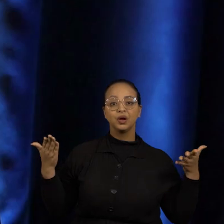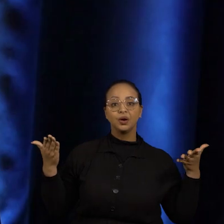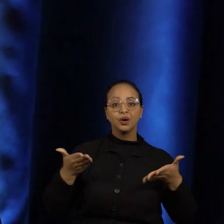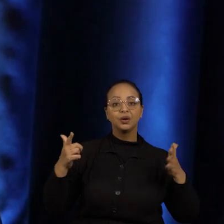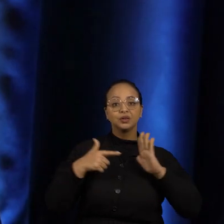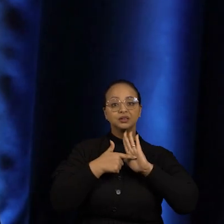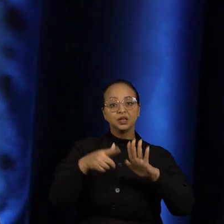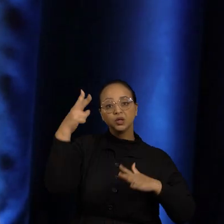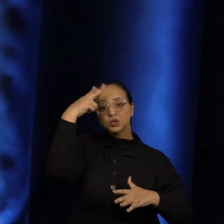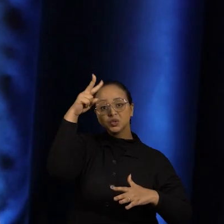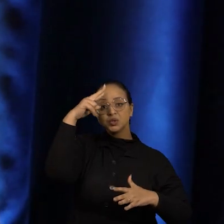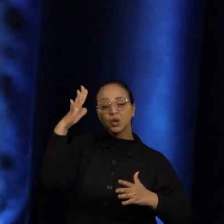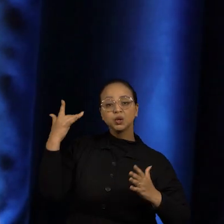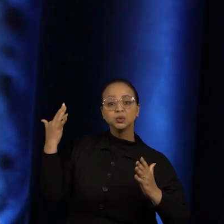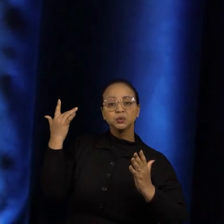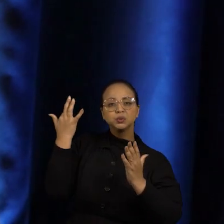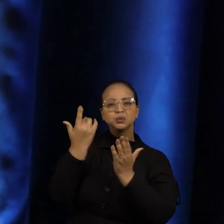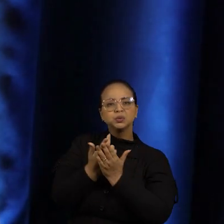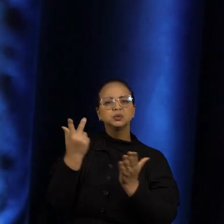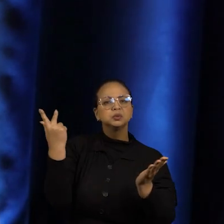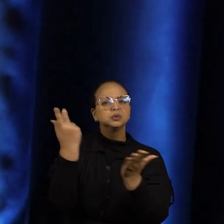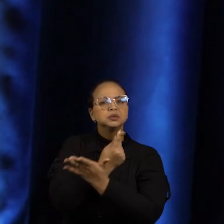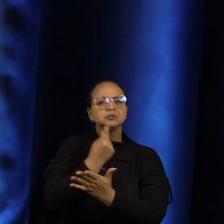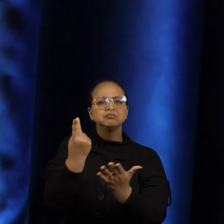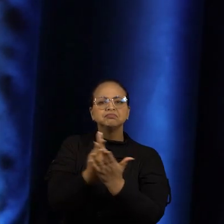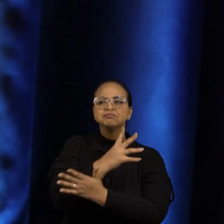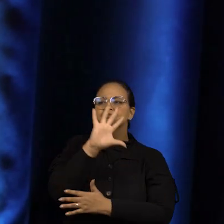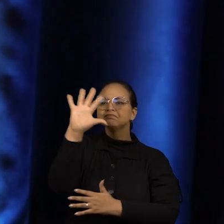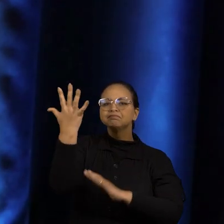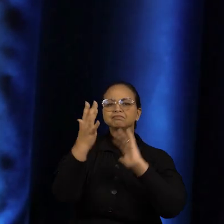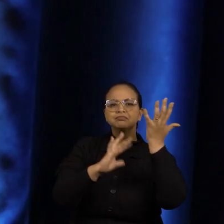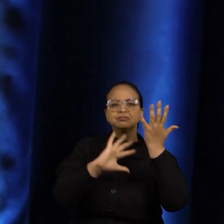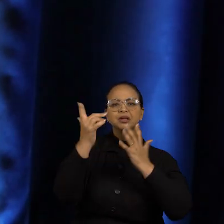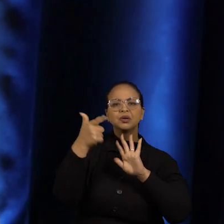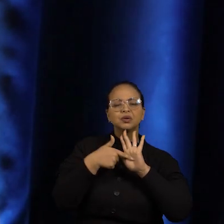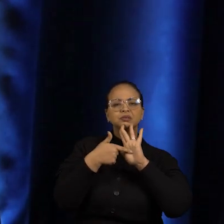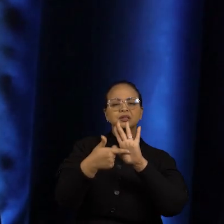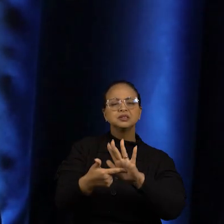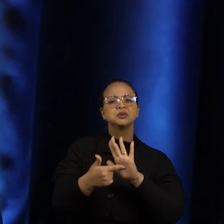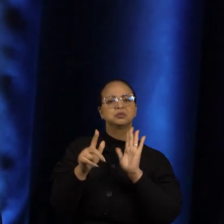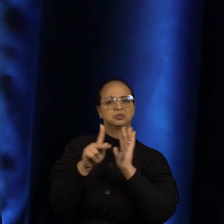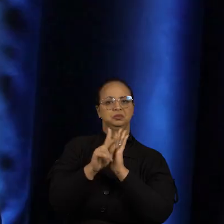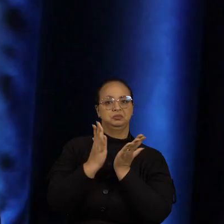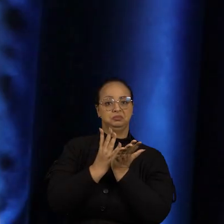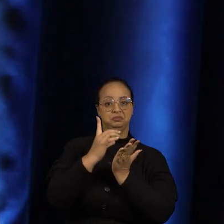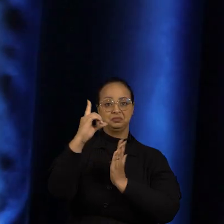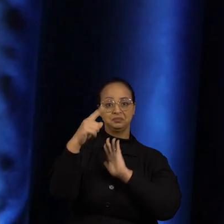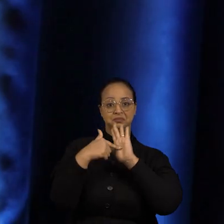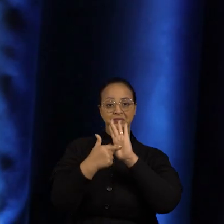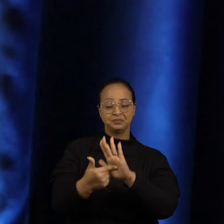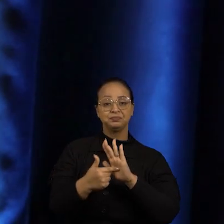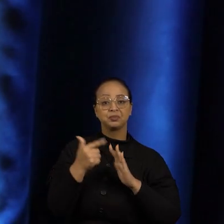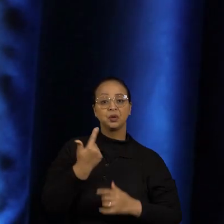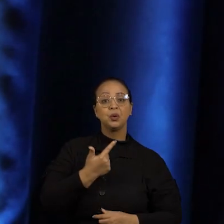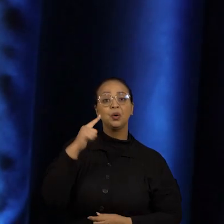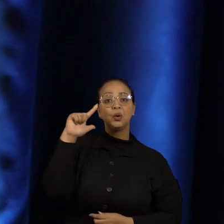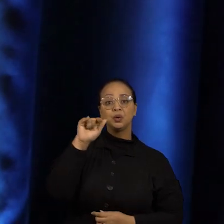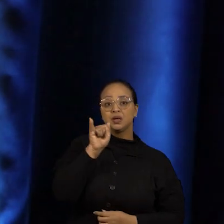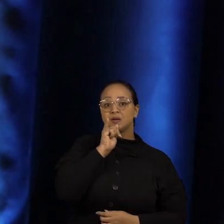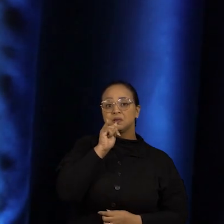na história outras situações, né, de acontecimentos bíblicos em Siquém. O outro